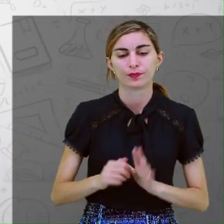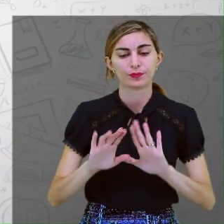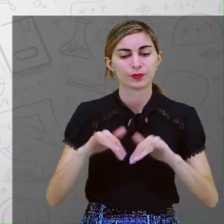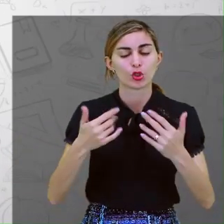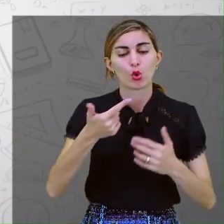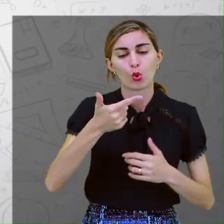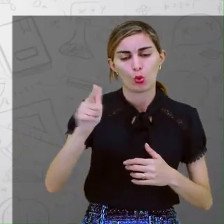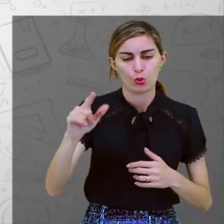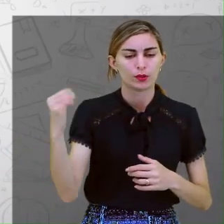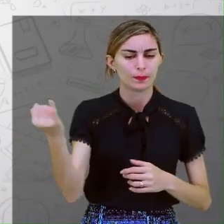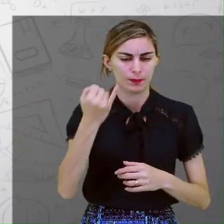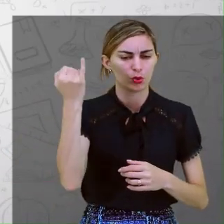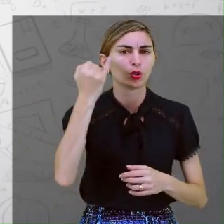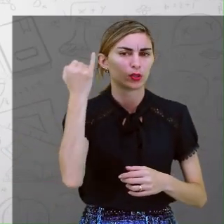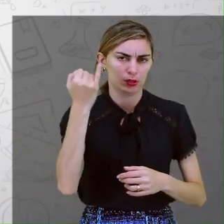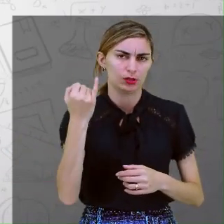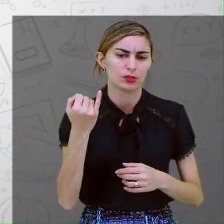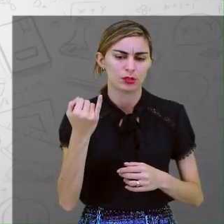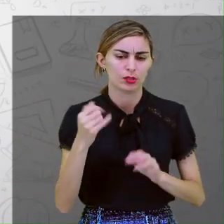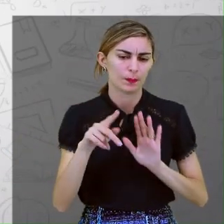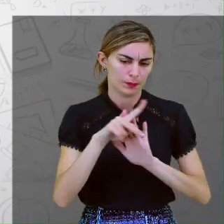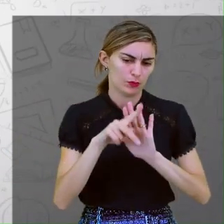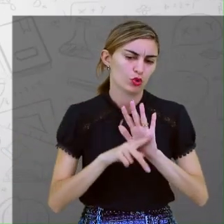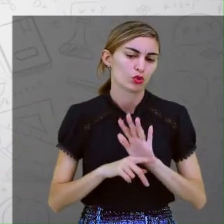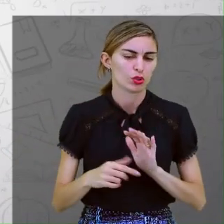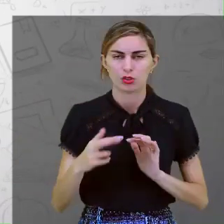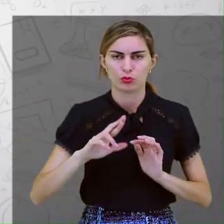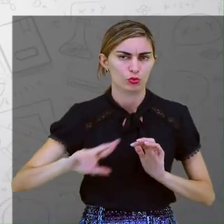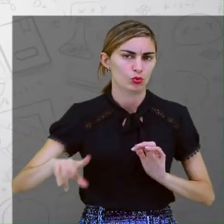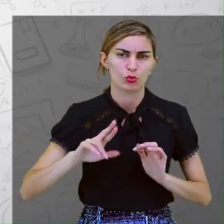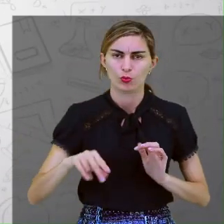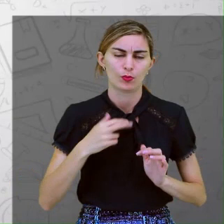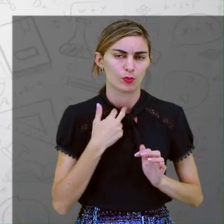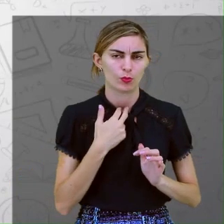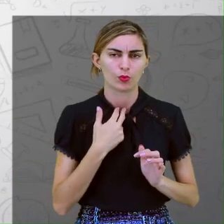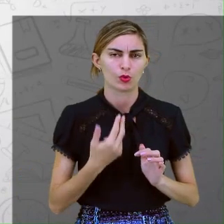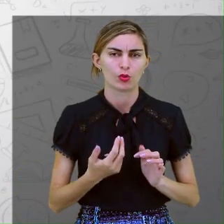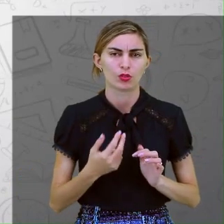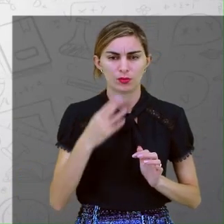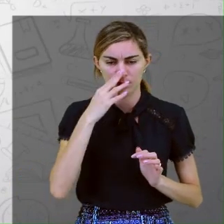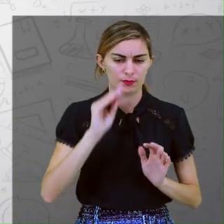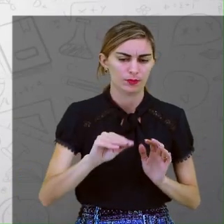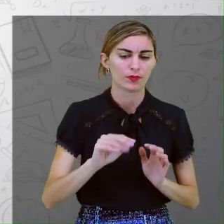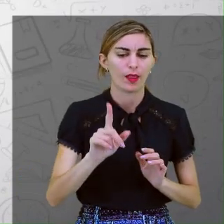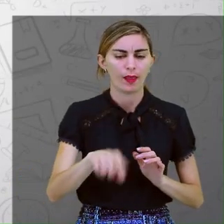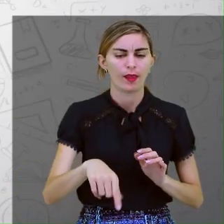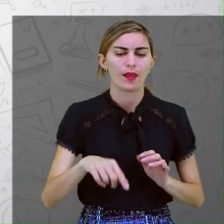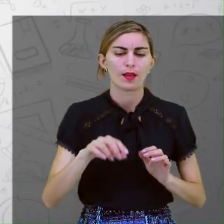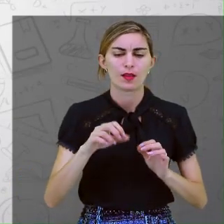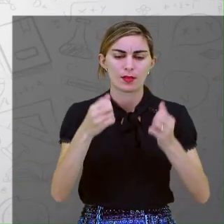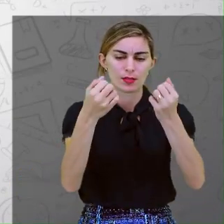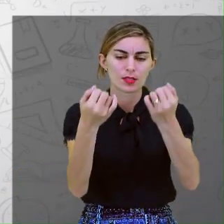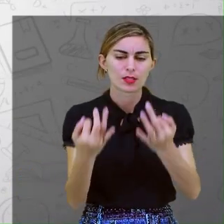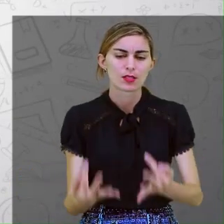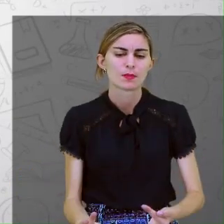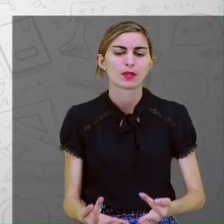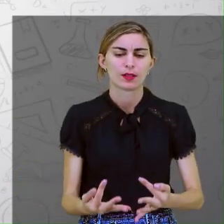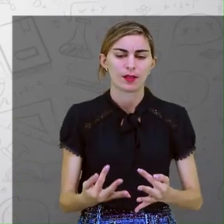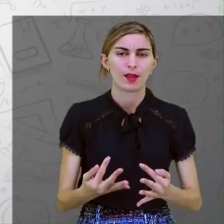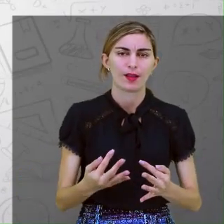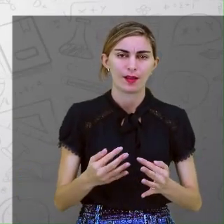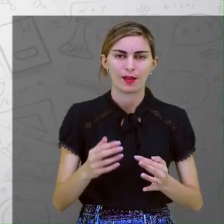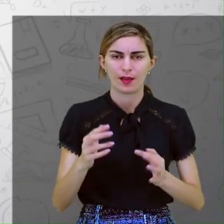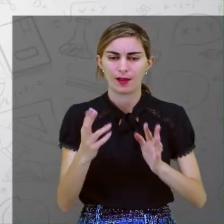Então, outro ponto importante ali no processo de projeto que não deve ser menosprezado é a especificação, né? A gente viu ali a